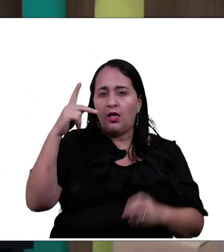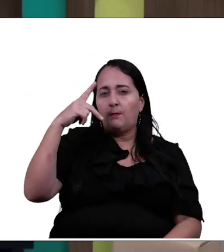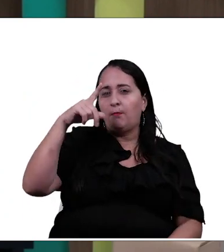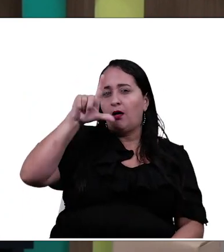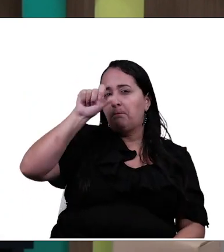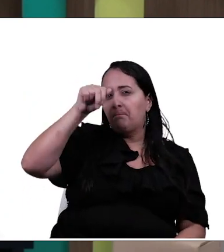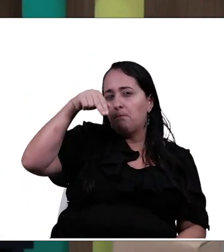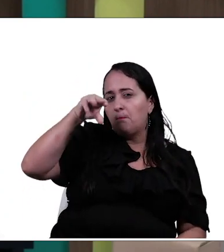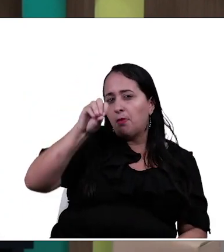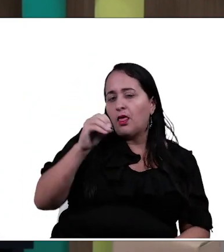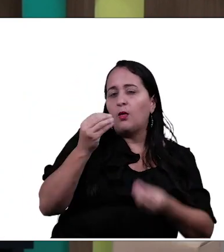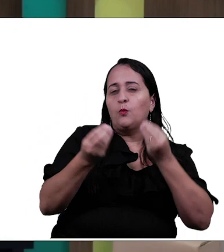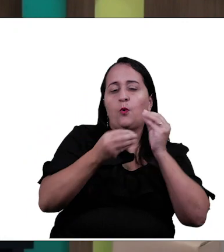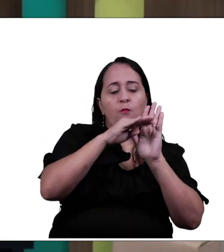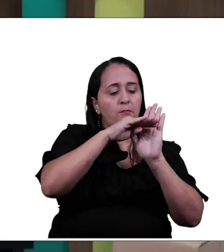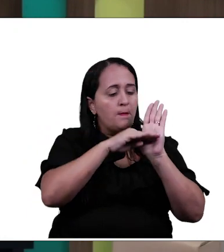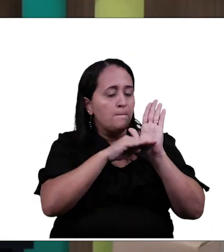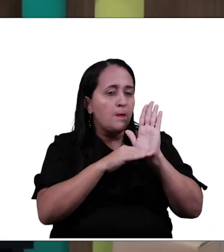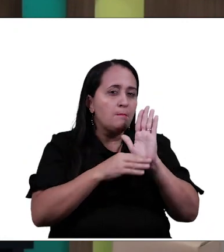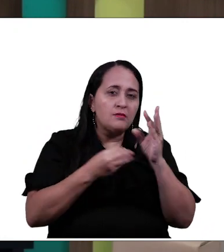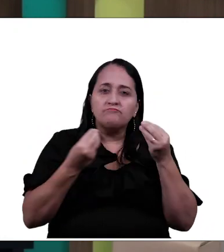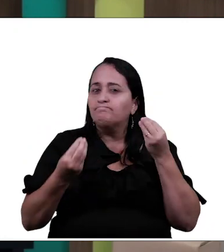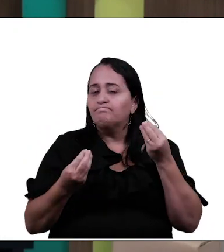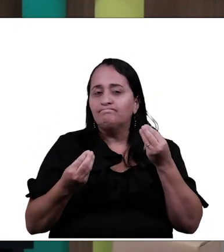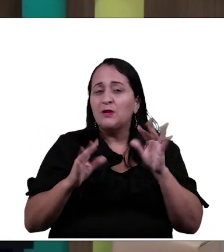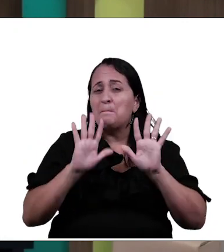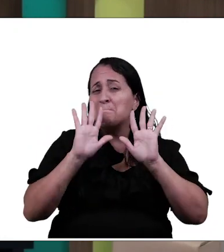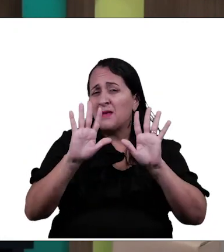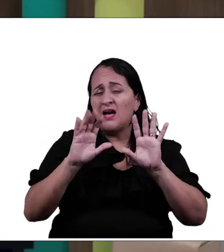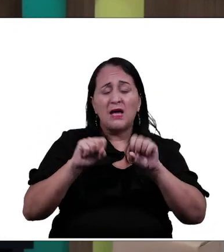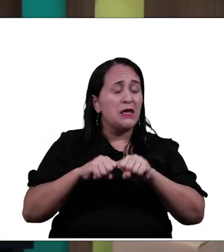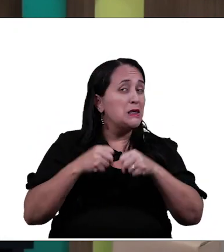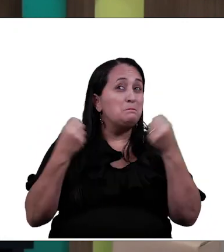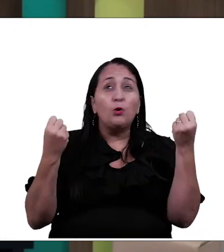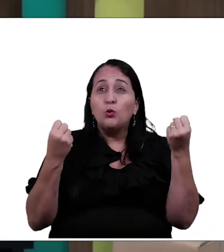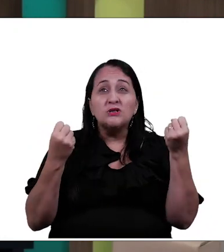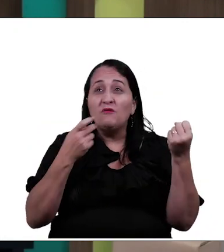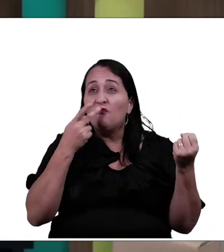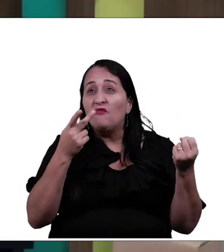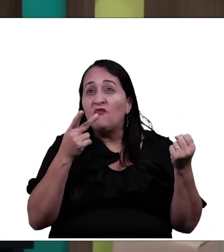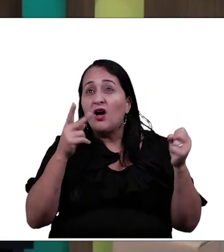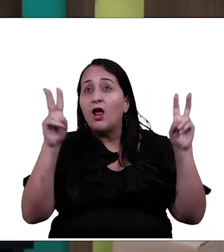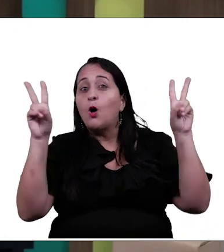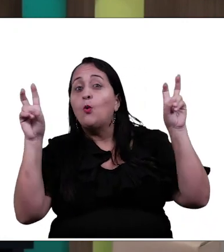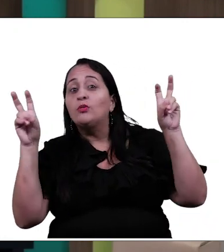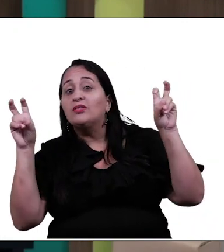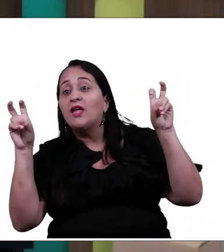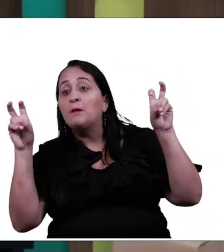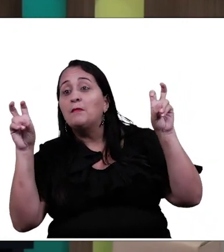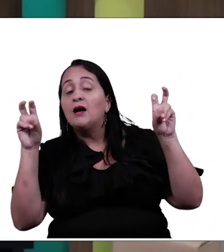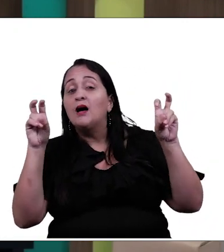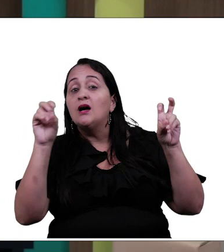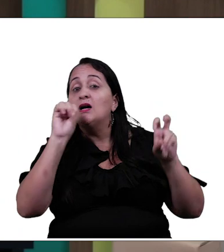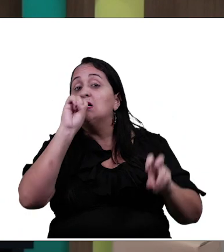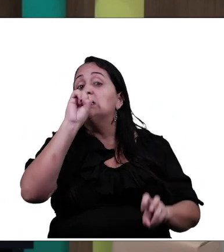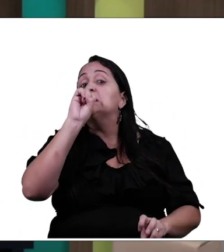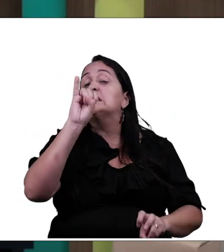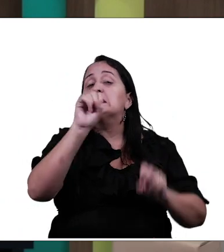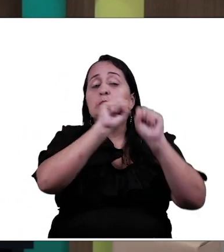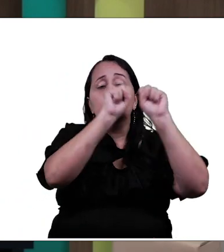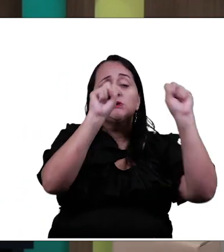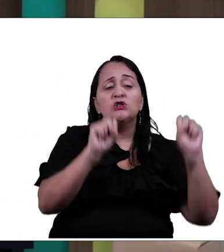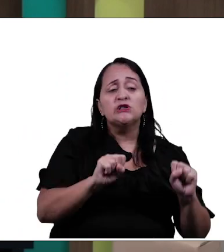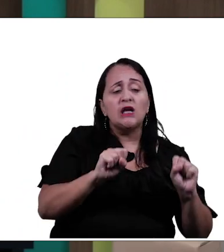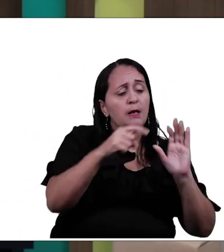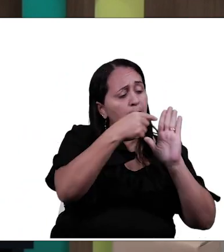letras. Olha, se é qualquer número que pode ser escrito na forma de fração, mas eu tenho uma